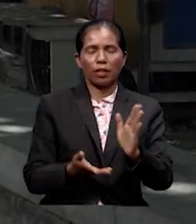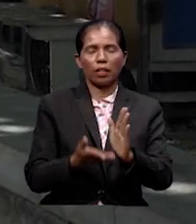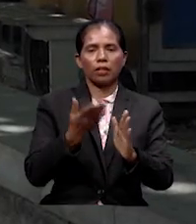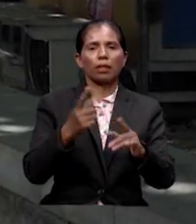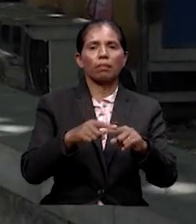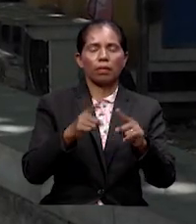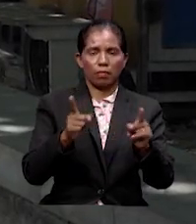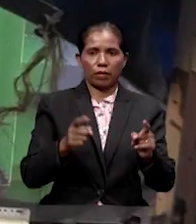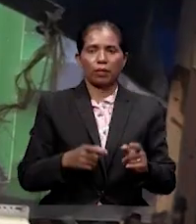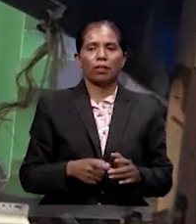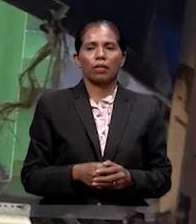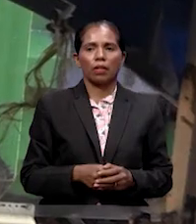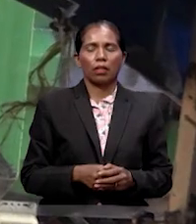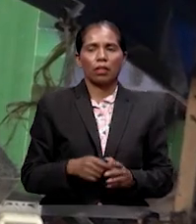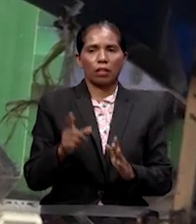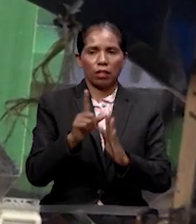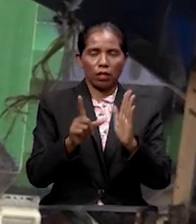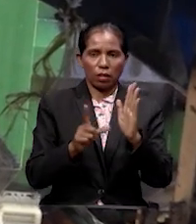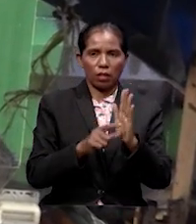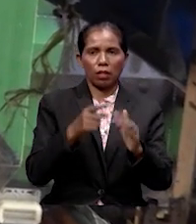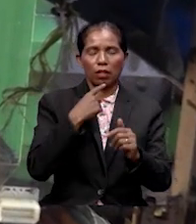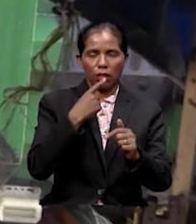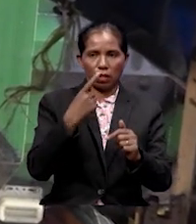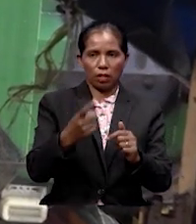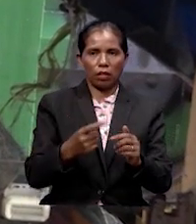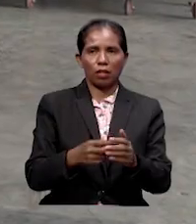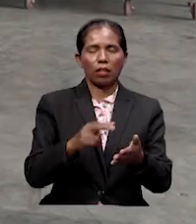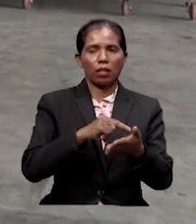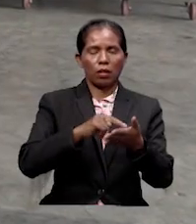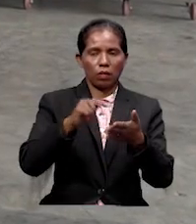be decreto ida né be ko o temi decreto lei nomor